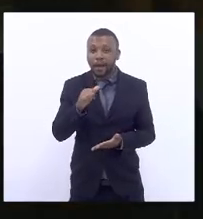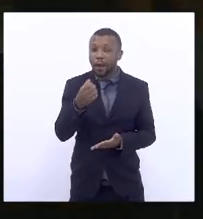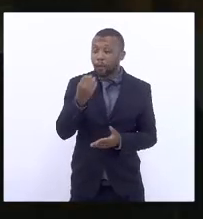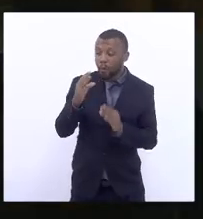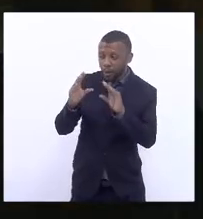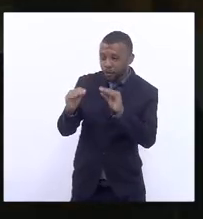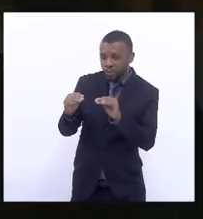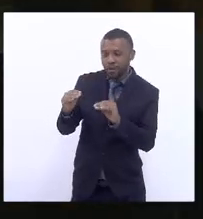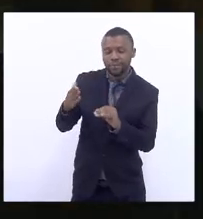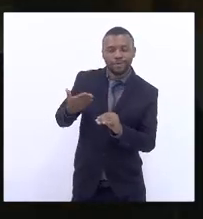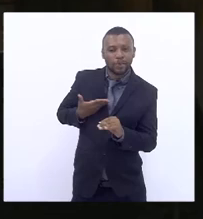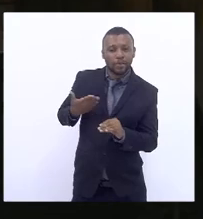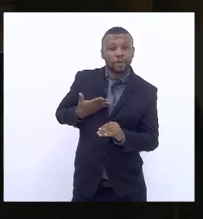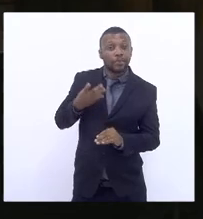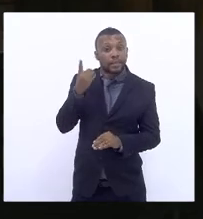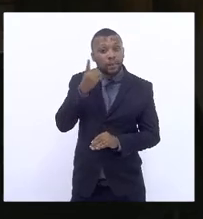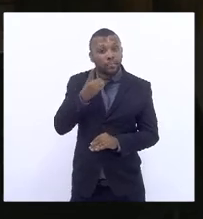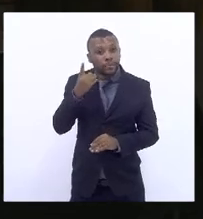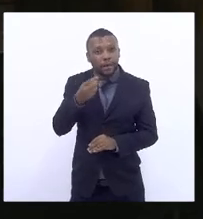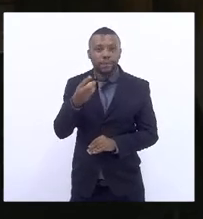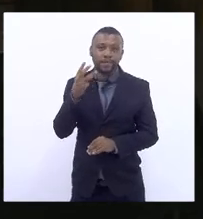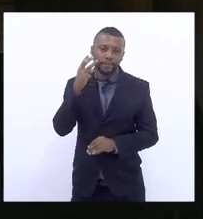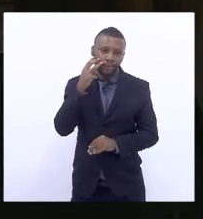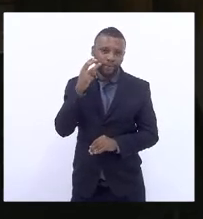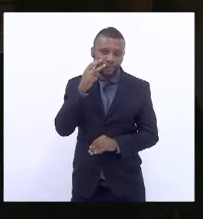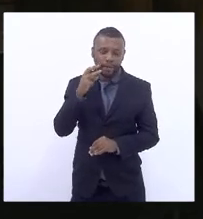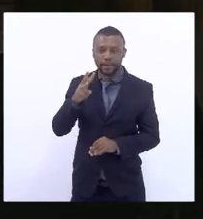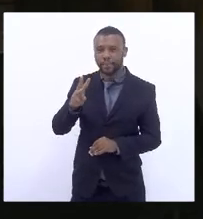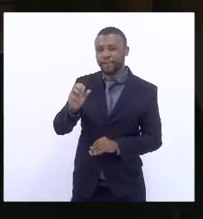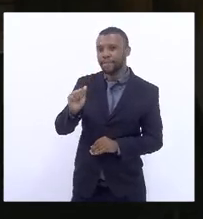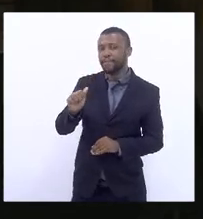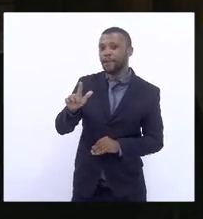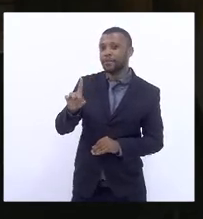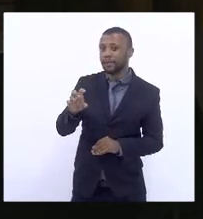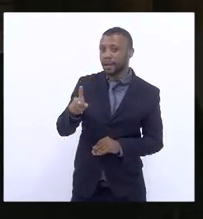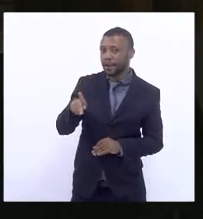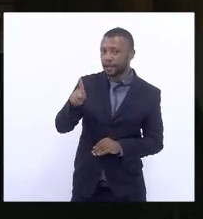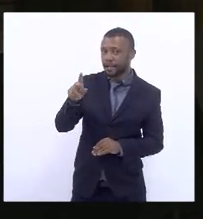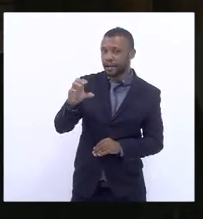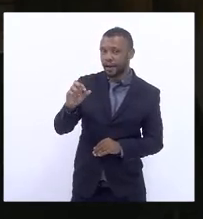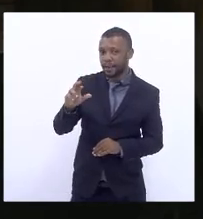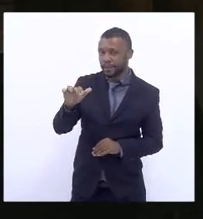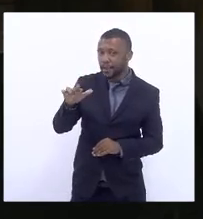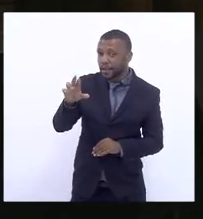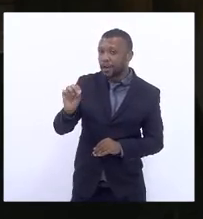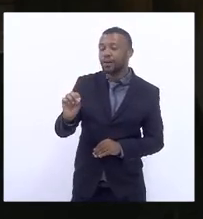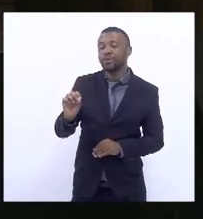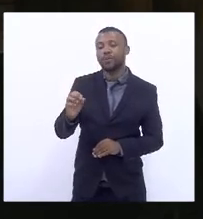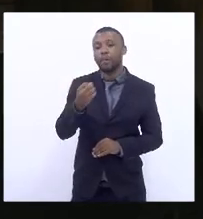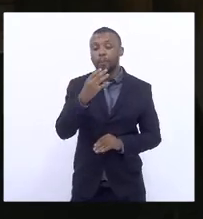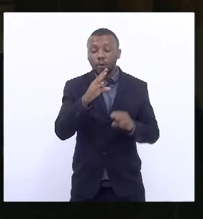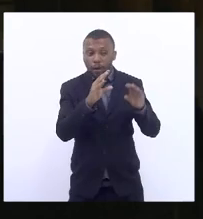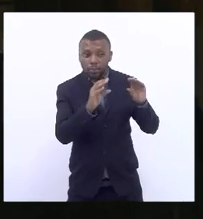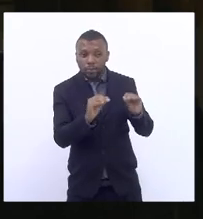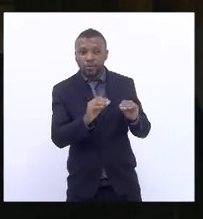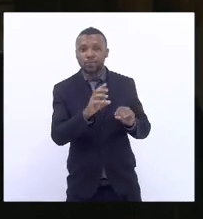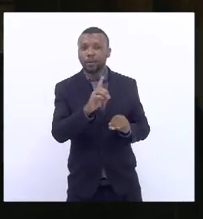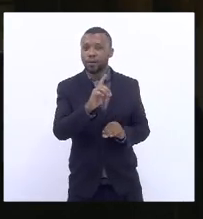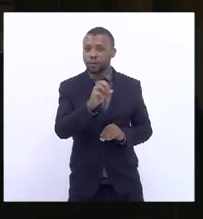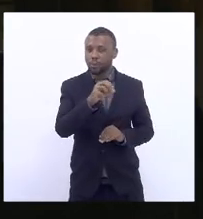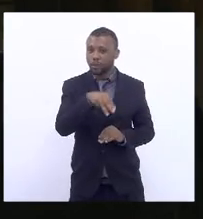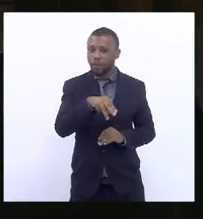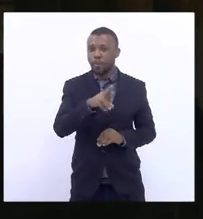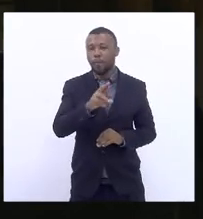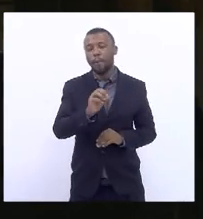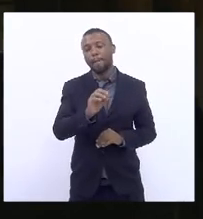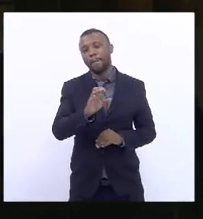Valdec Carneiro, que preside essa audiência pública, que convocou a audiência pública. Boa noite, Dom Roberto, nosso bispo,